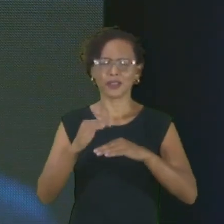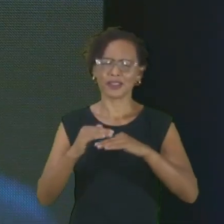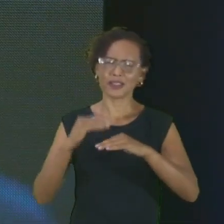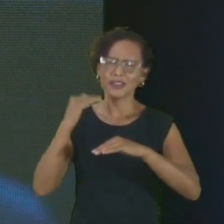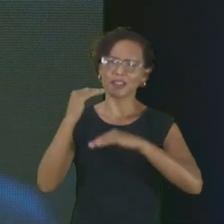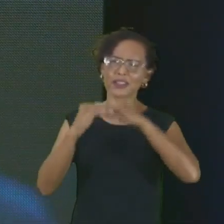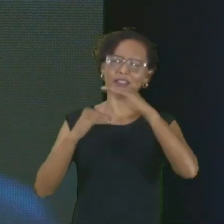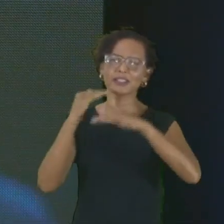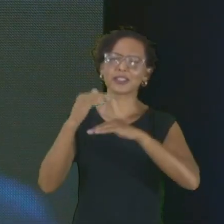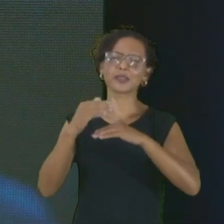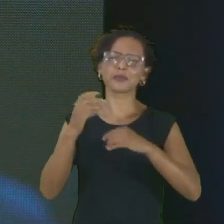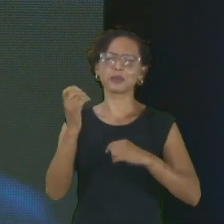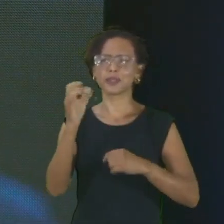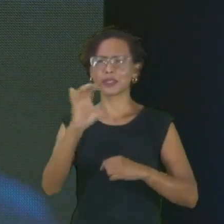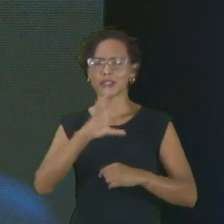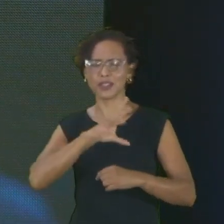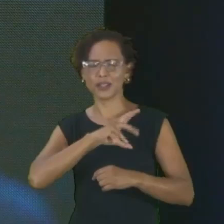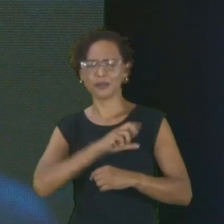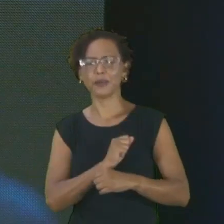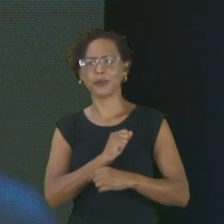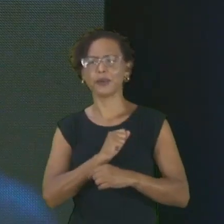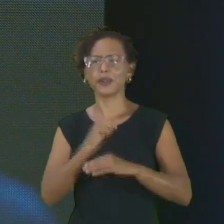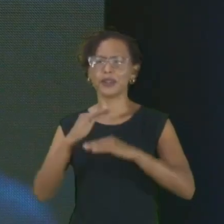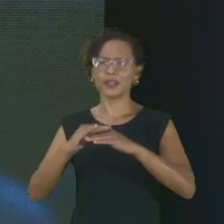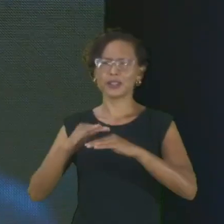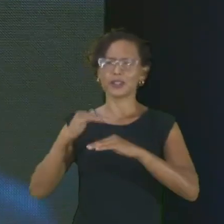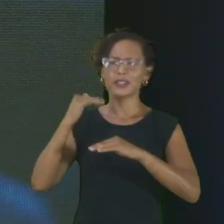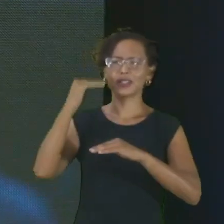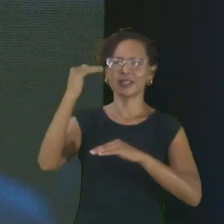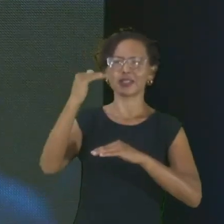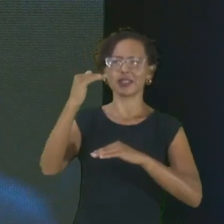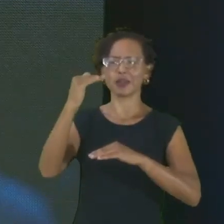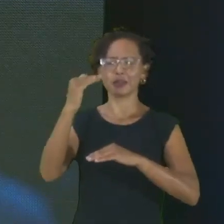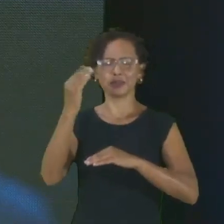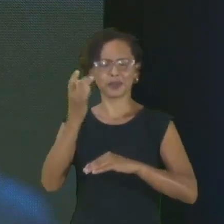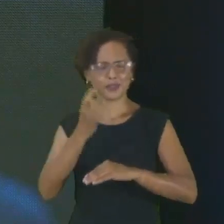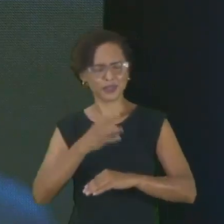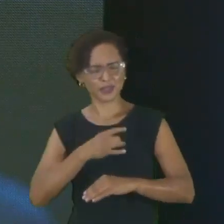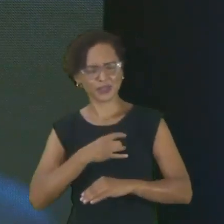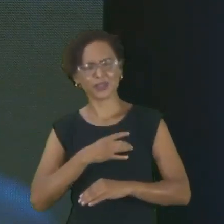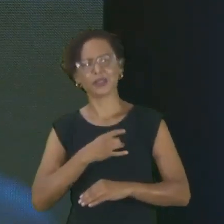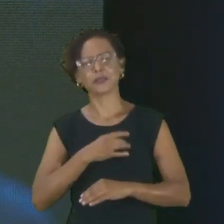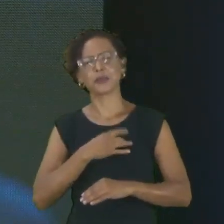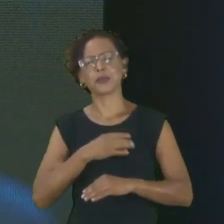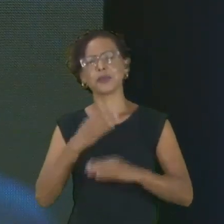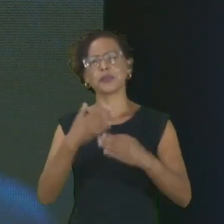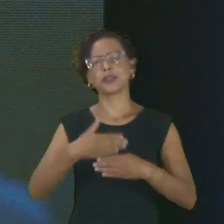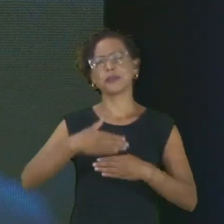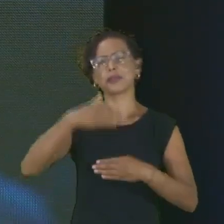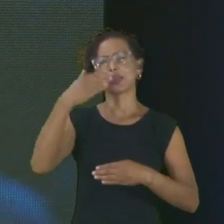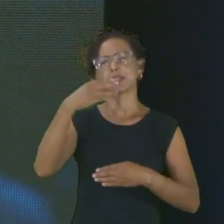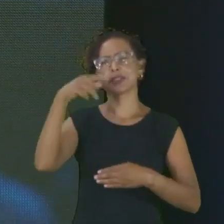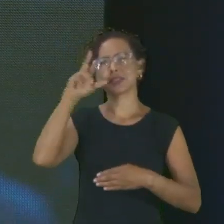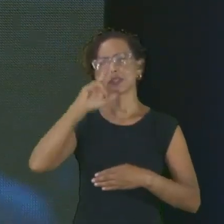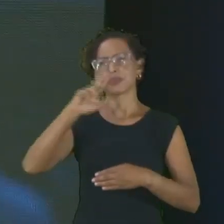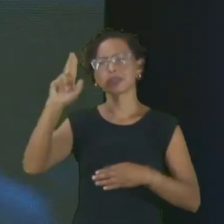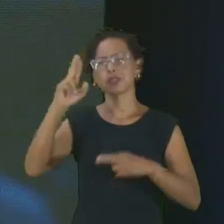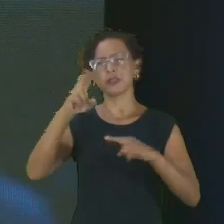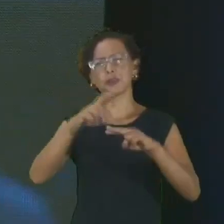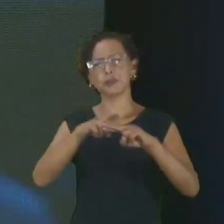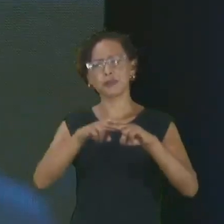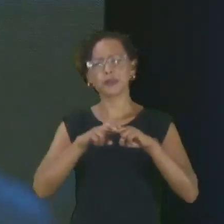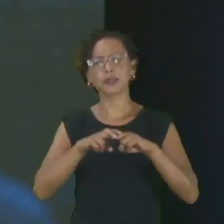em amor, crescemos em temor, crescemos na presença do Senhor. Por isso